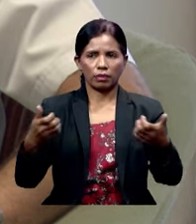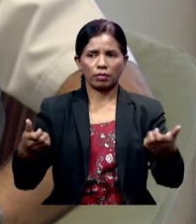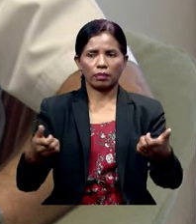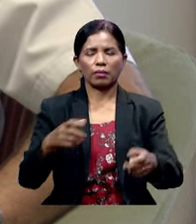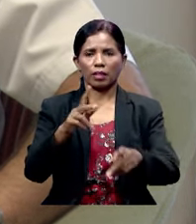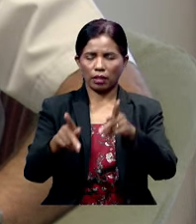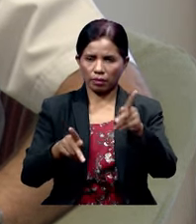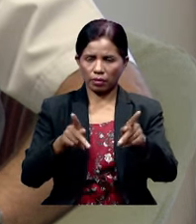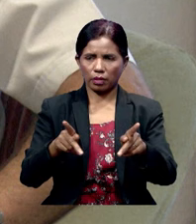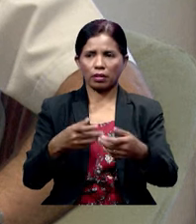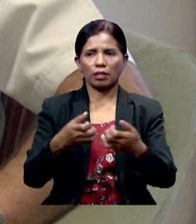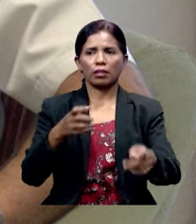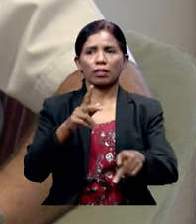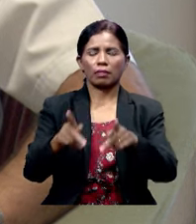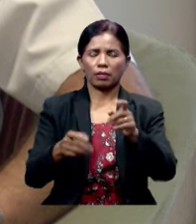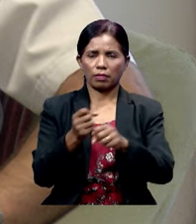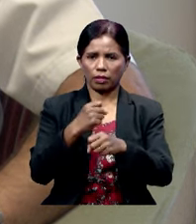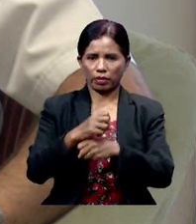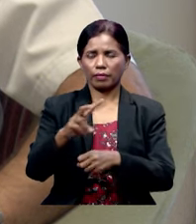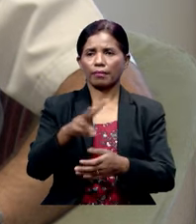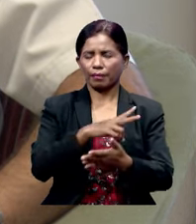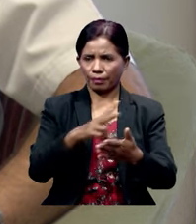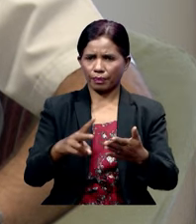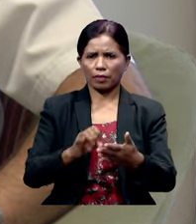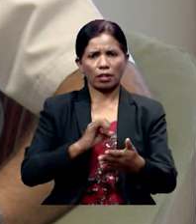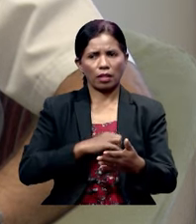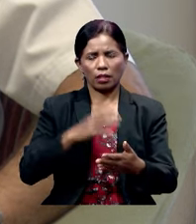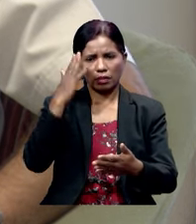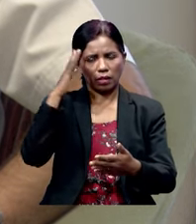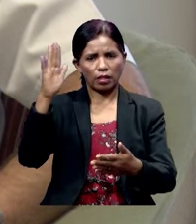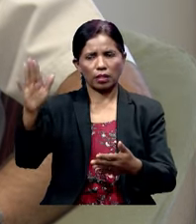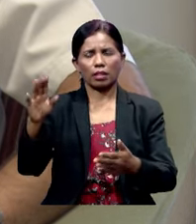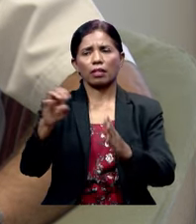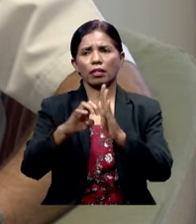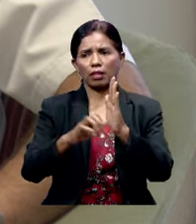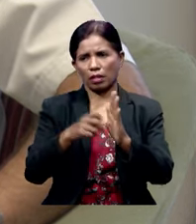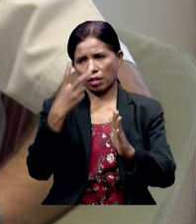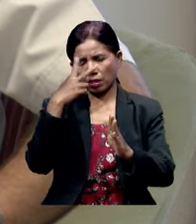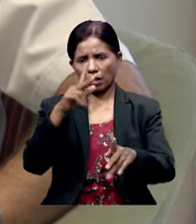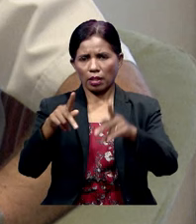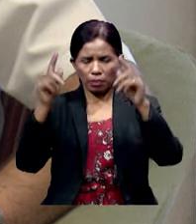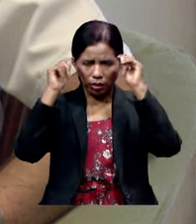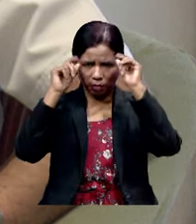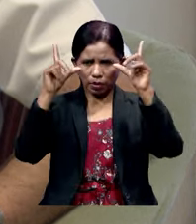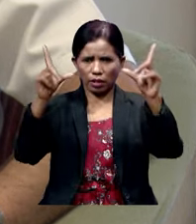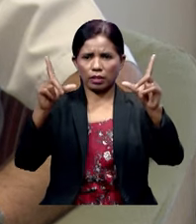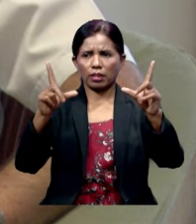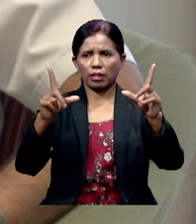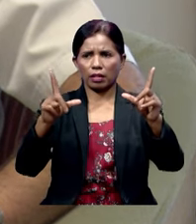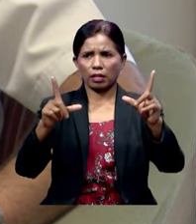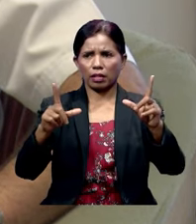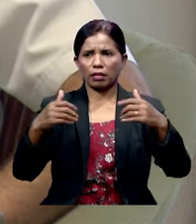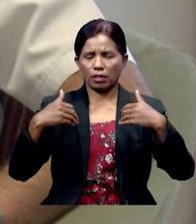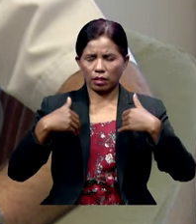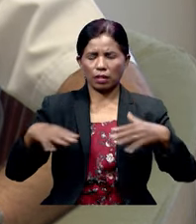povo das coisas erradas eu não sei estatisticamente porque eu vejo que o povo timorense está muito